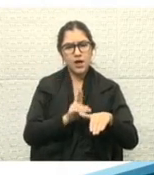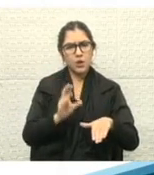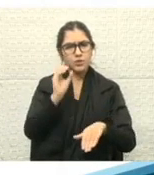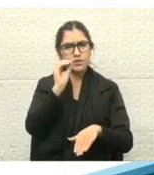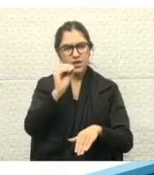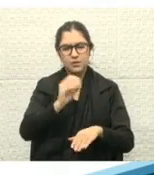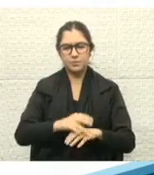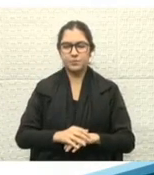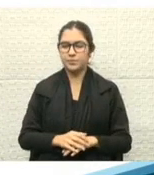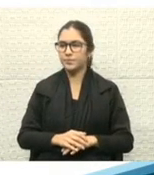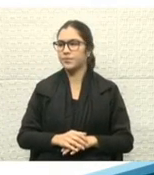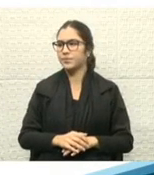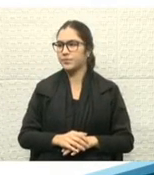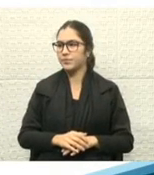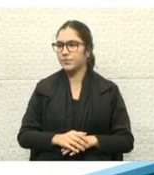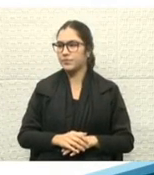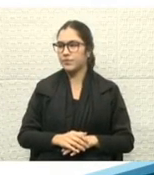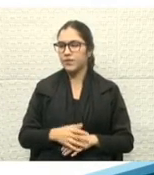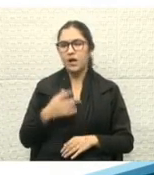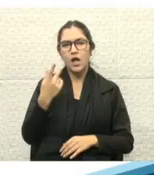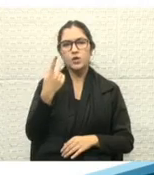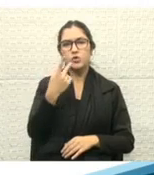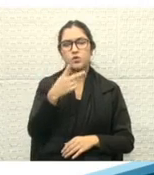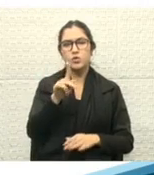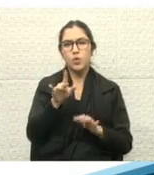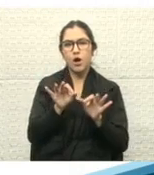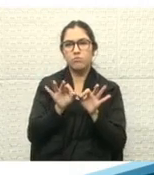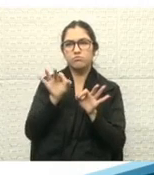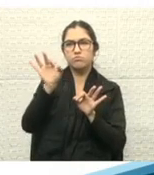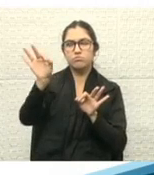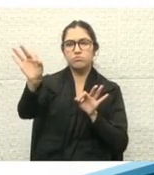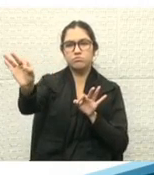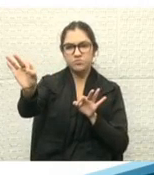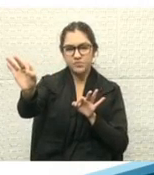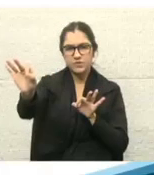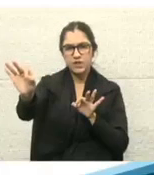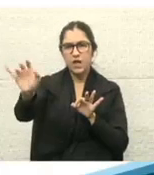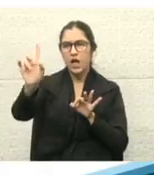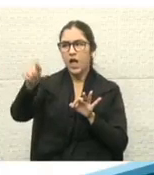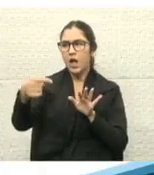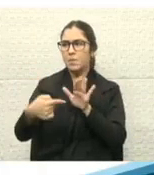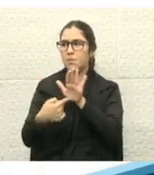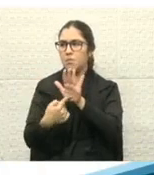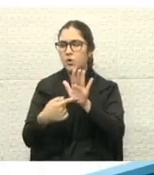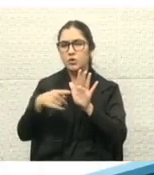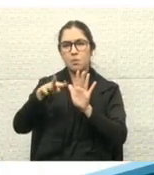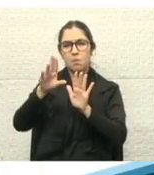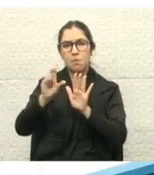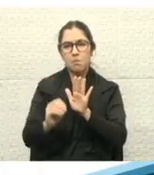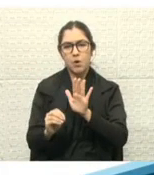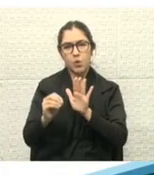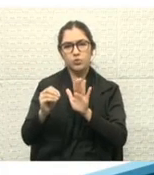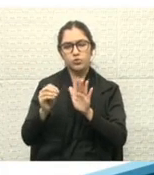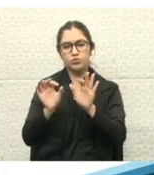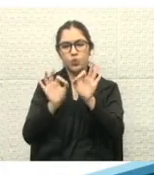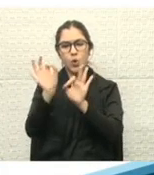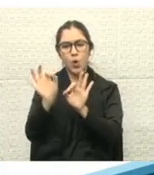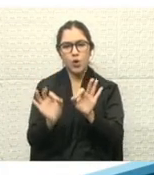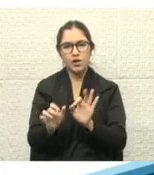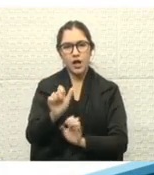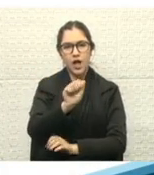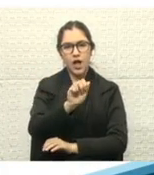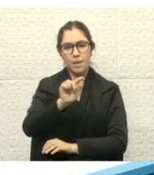0. E a sua extremidade é indicada no ponto de coordenadas